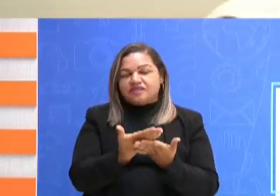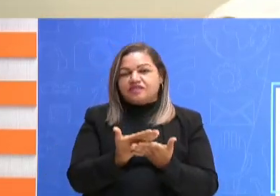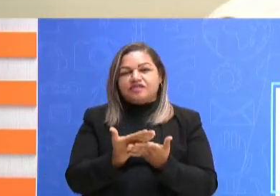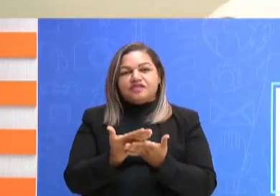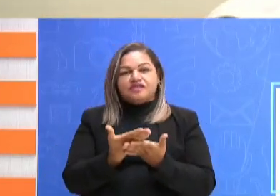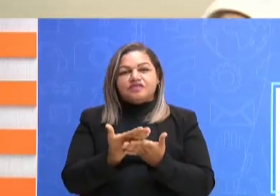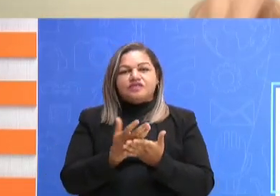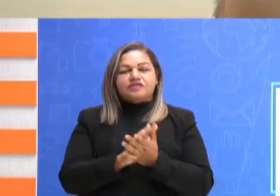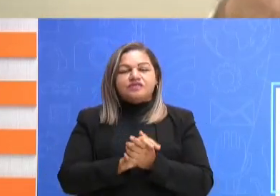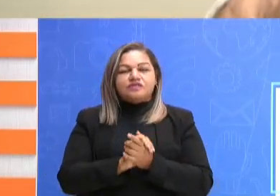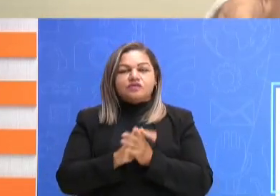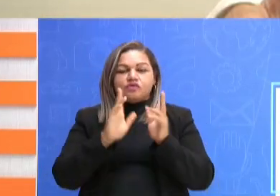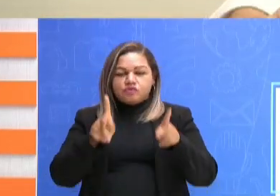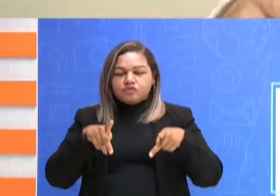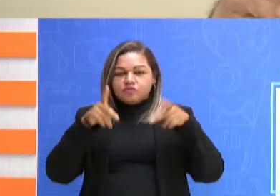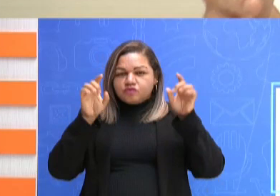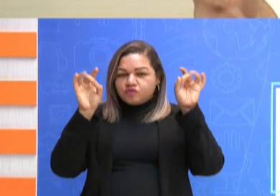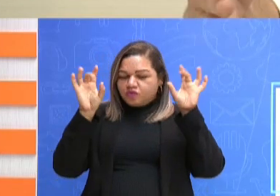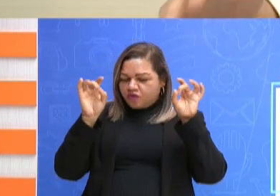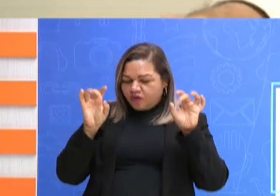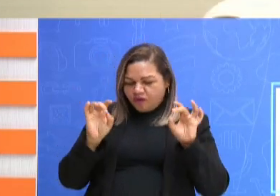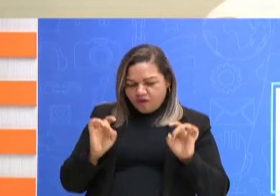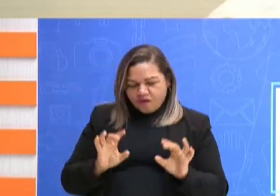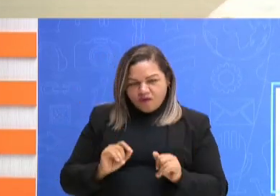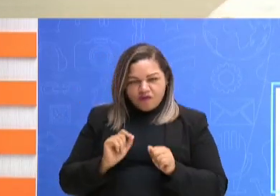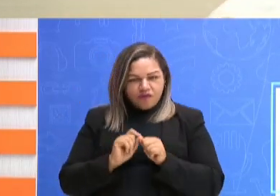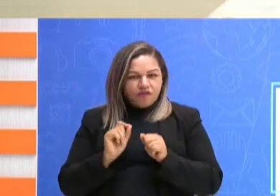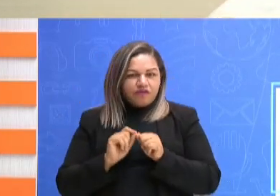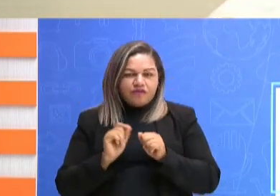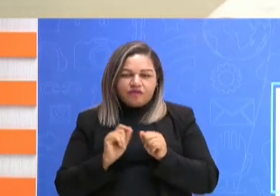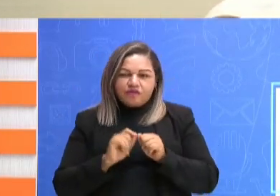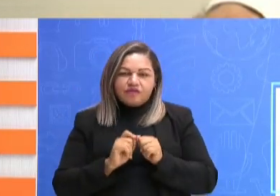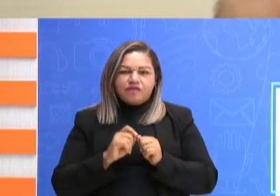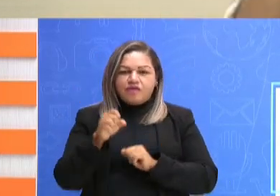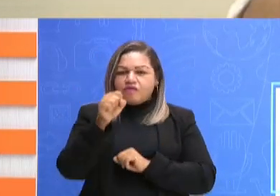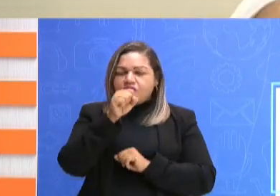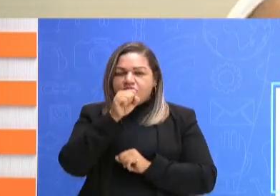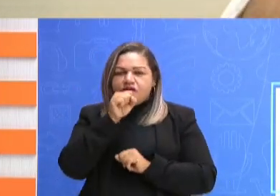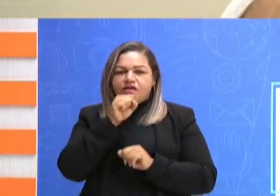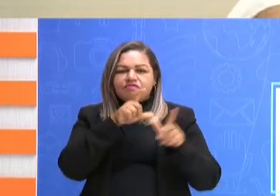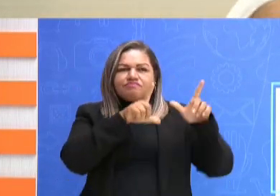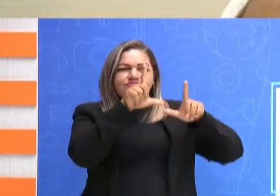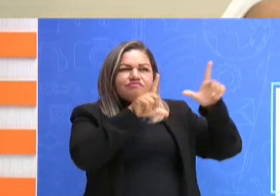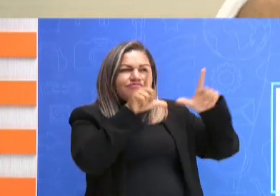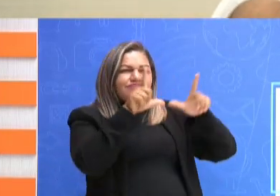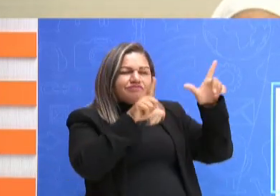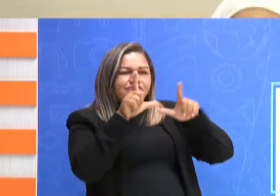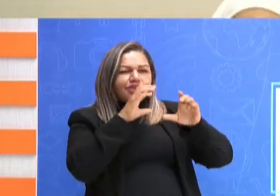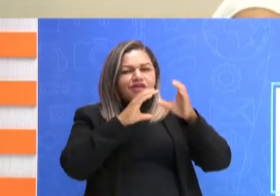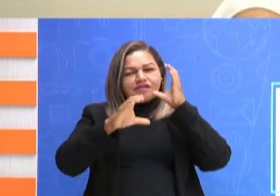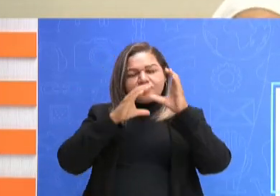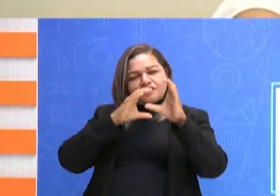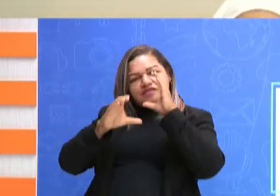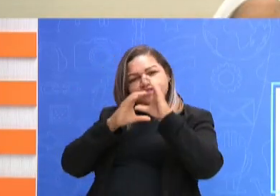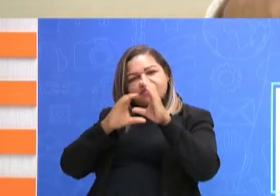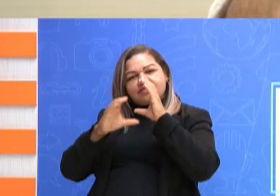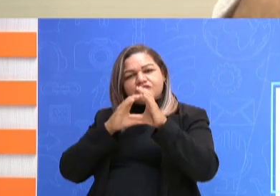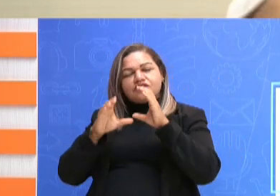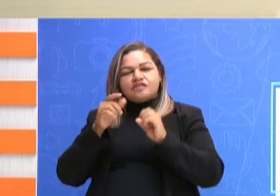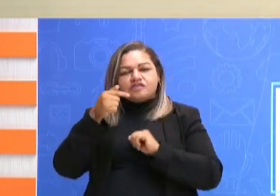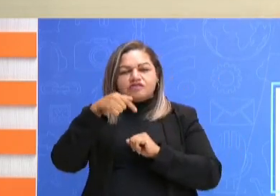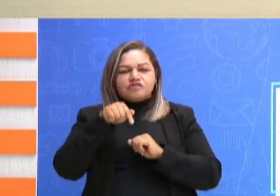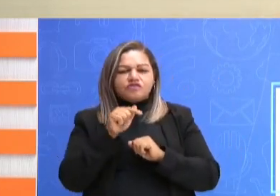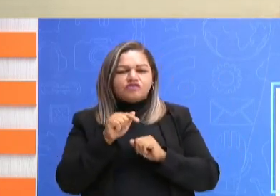Caxias como um todo, mas vou agradecer especialmente a vocês que fazem o Sistema Guaranaré de Comunicação, a todos vocês que são comunicadores,